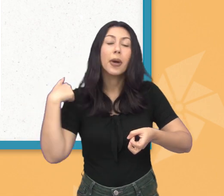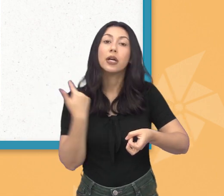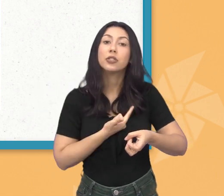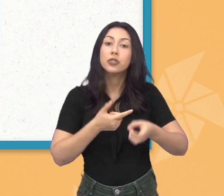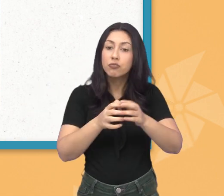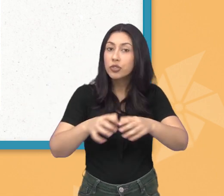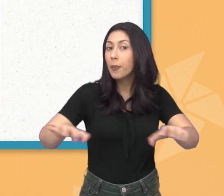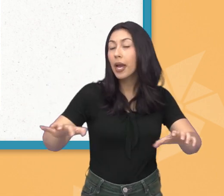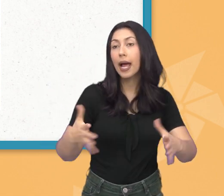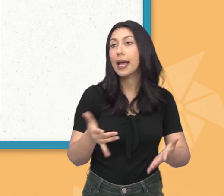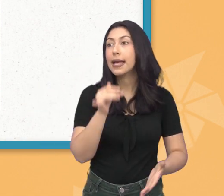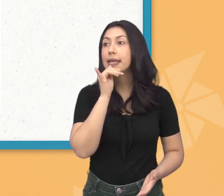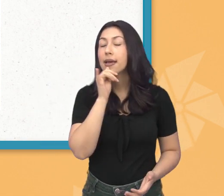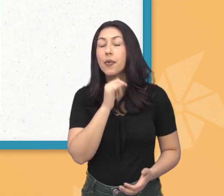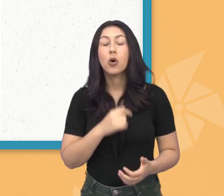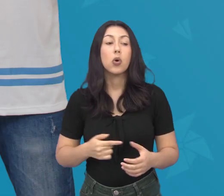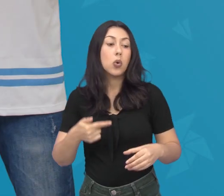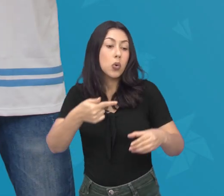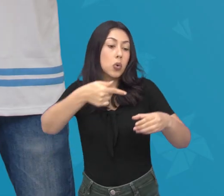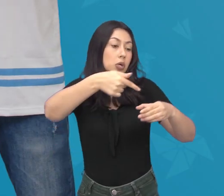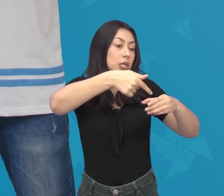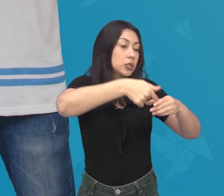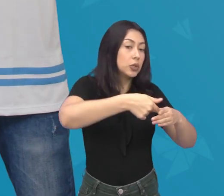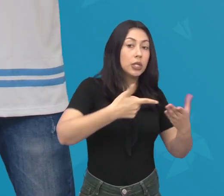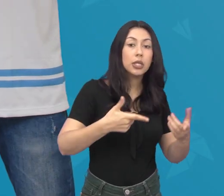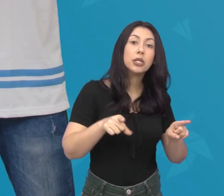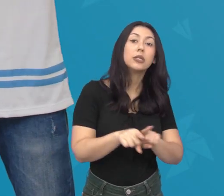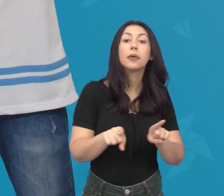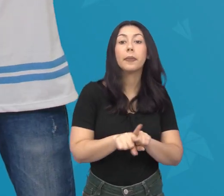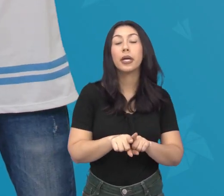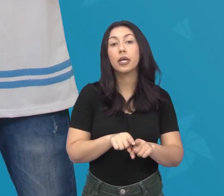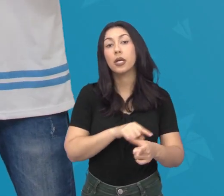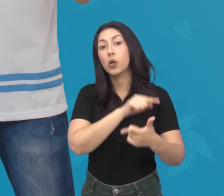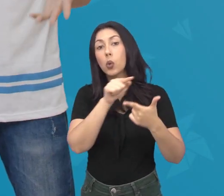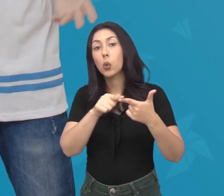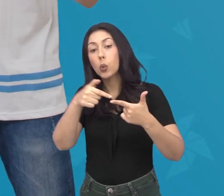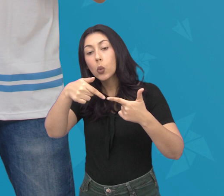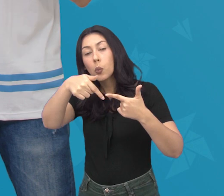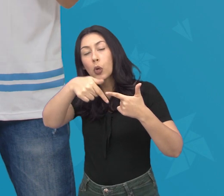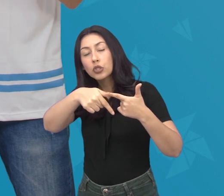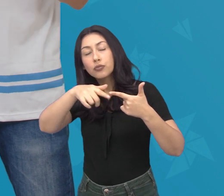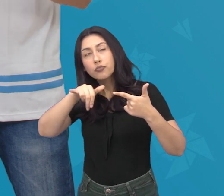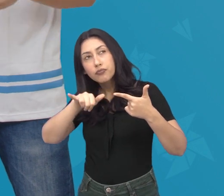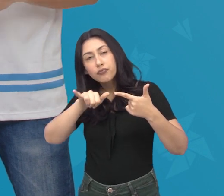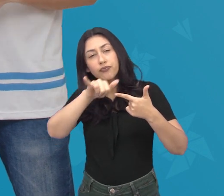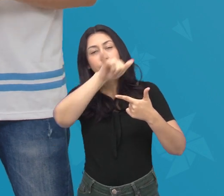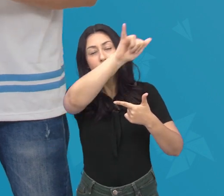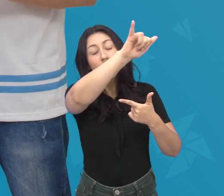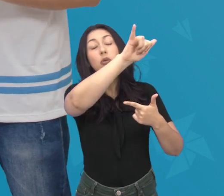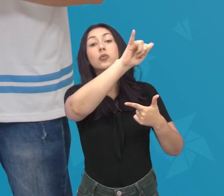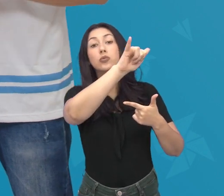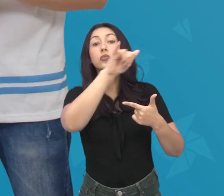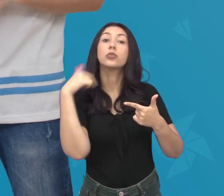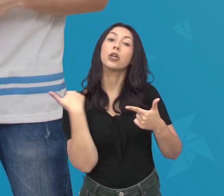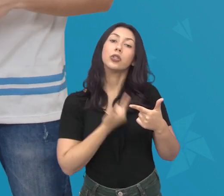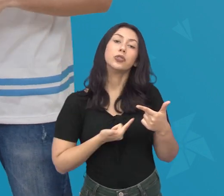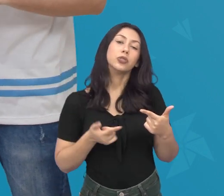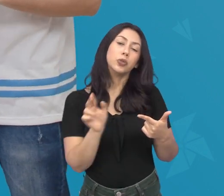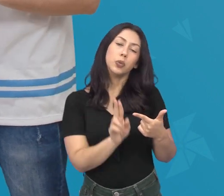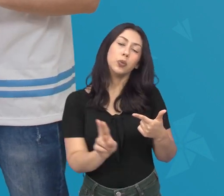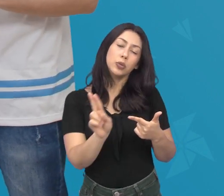dia a dia, como a própria gasolina, como diversas outras substâncias ali, como a gasolina de avião também, que a gente utiliza, né, no nosso dia a